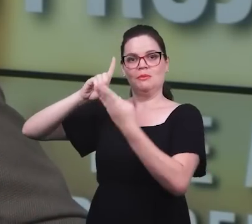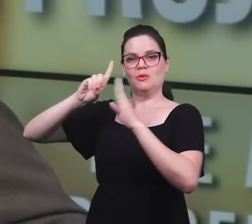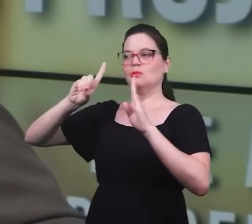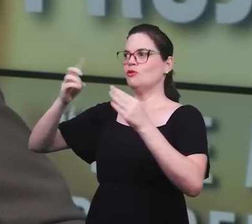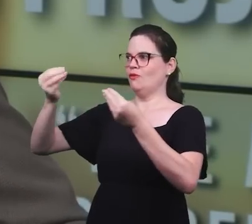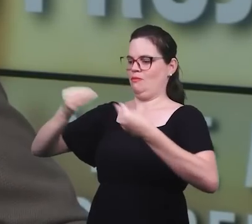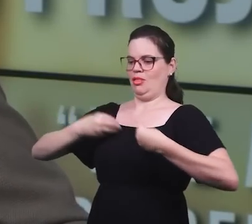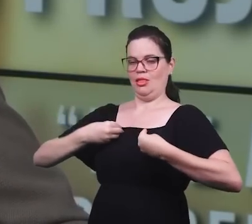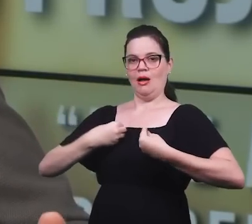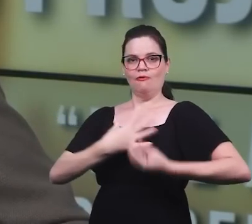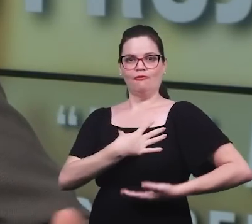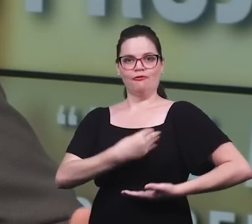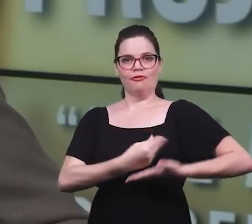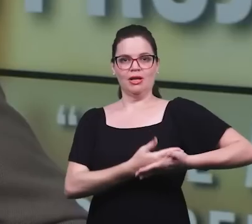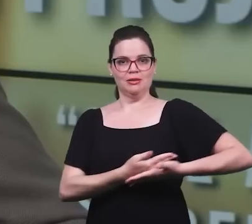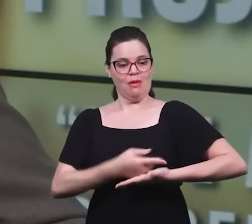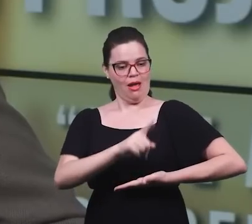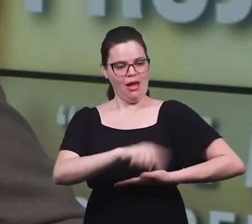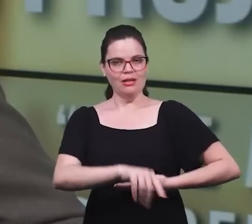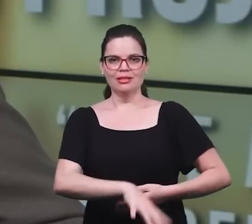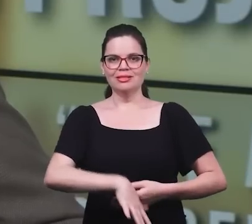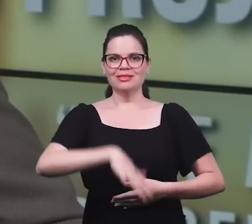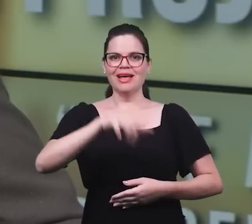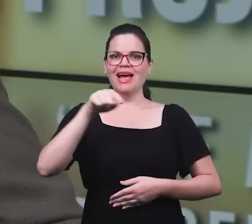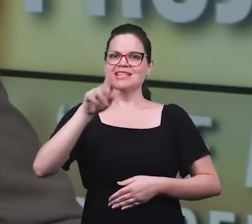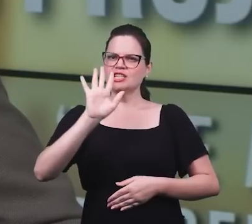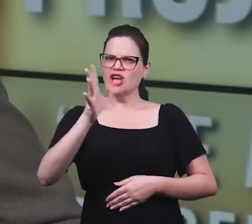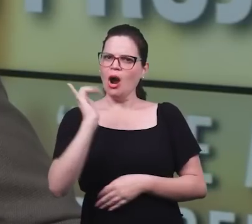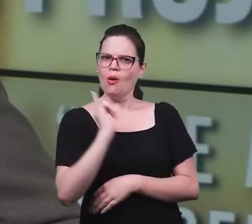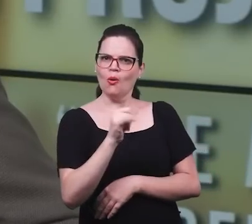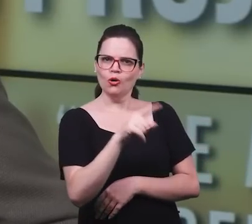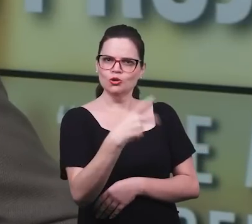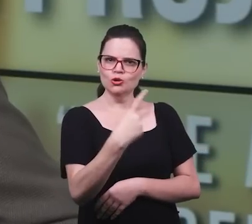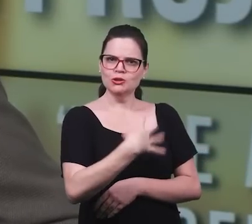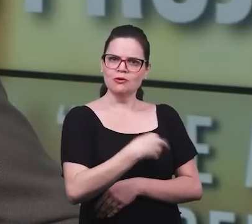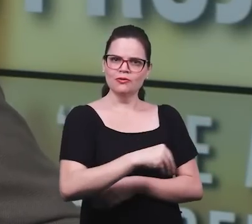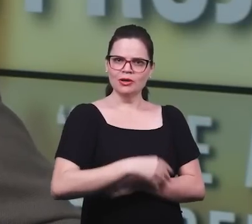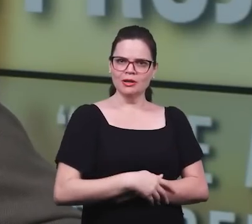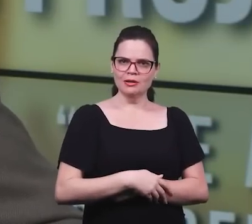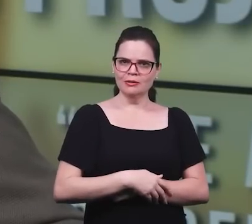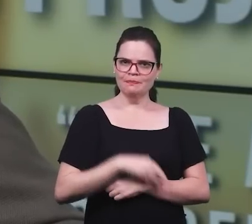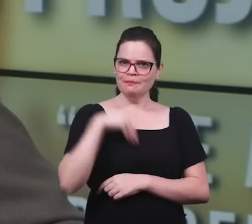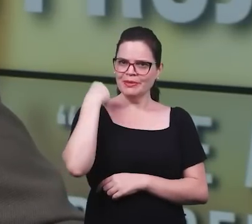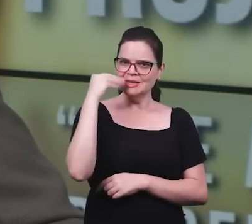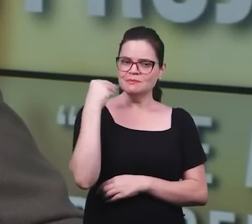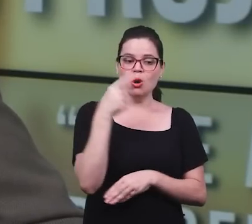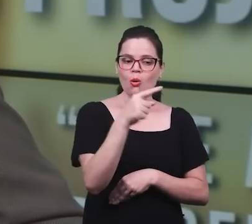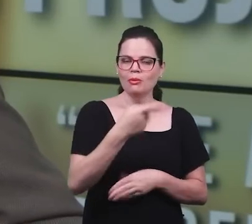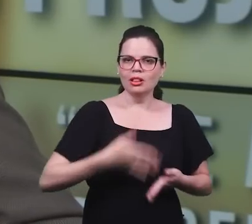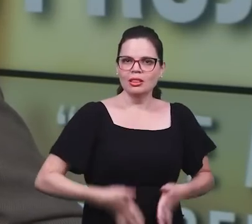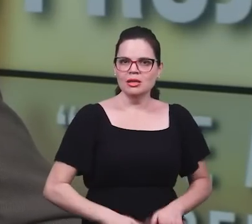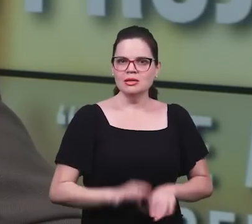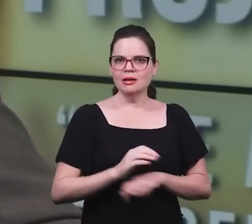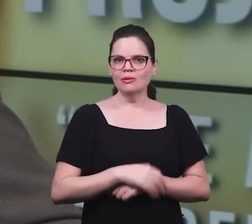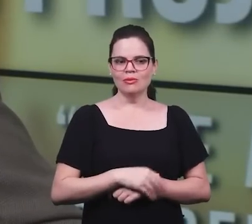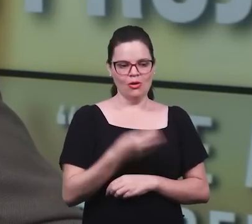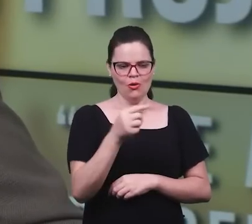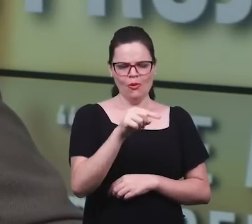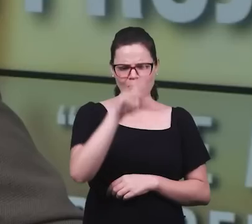vezes assim, um conselho, né? Você já contou a experiência para o seu filho? O que Deus